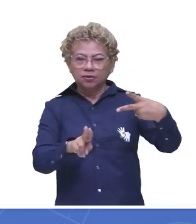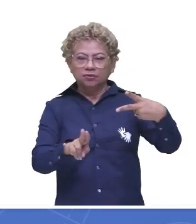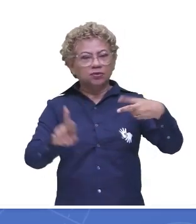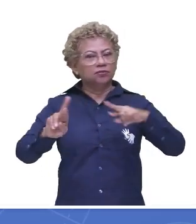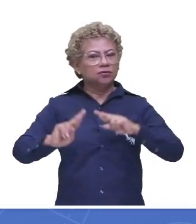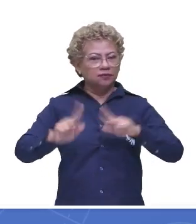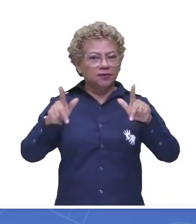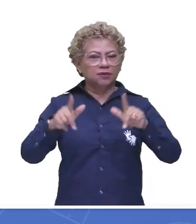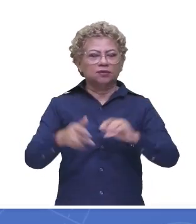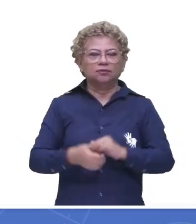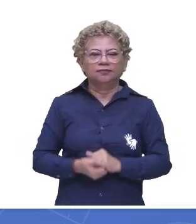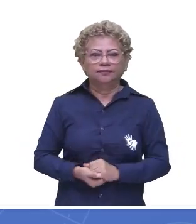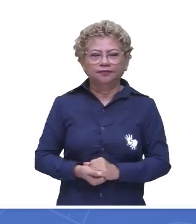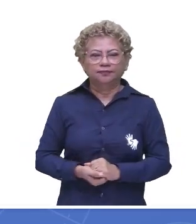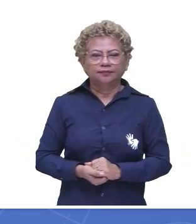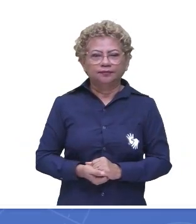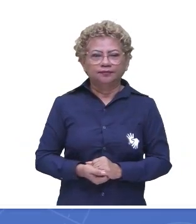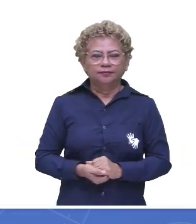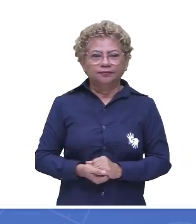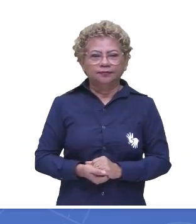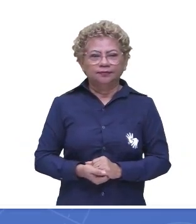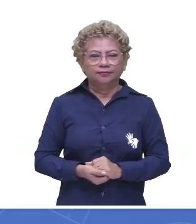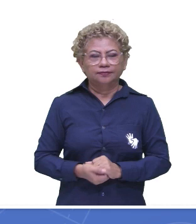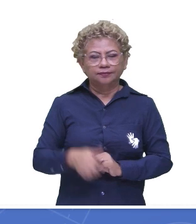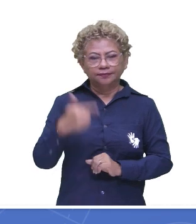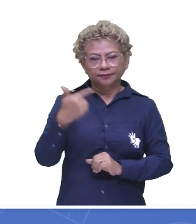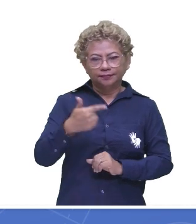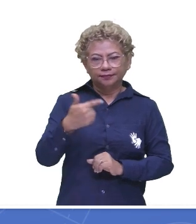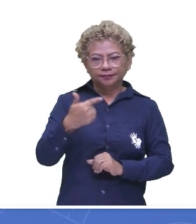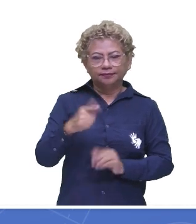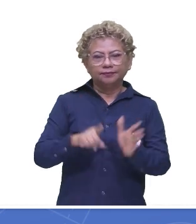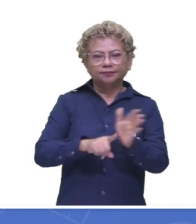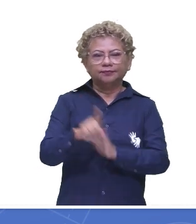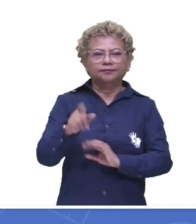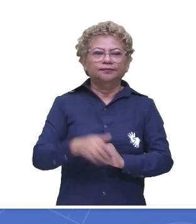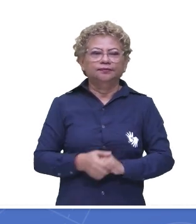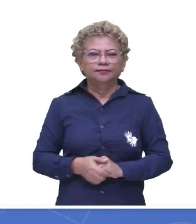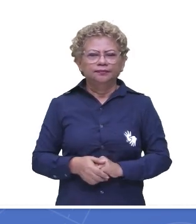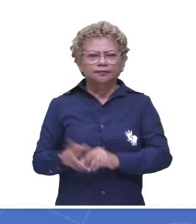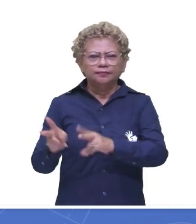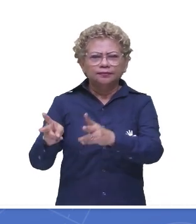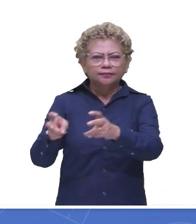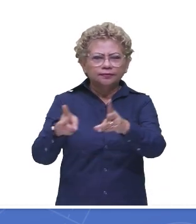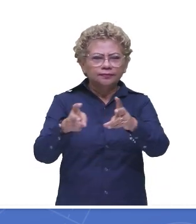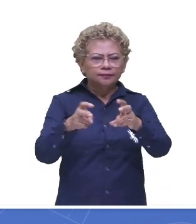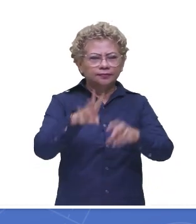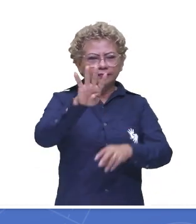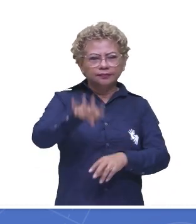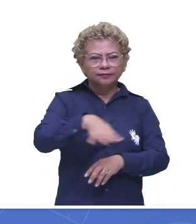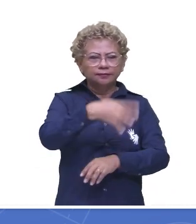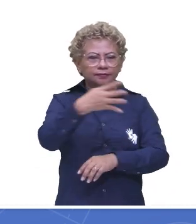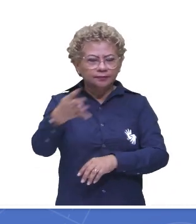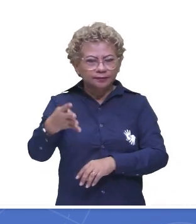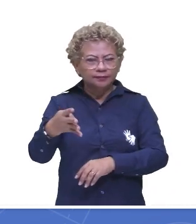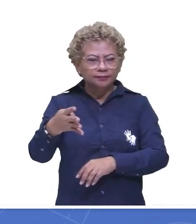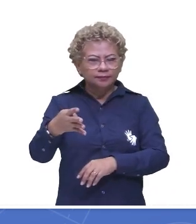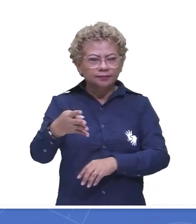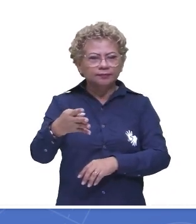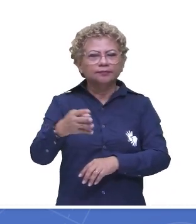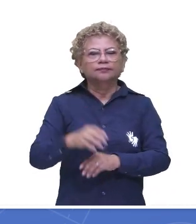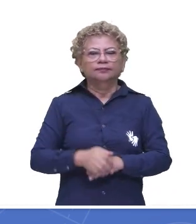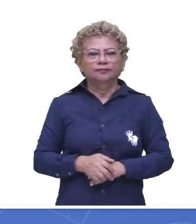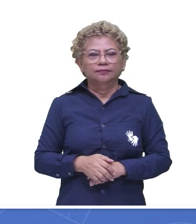dois. Vamos lá para a nossa segunda questão. Questão número 2. Observe a tabela abaixo e identifique quais